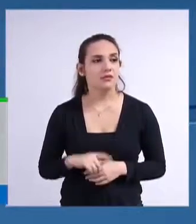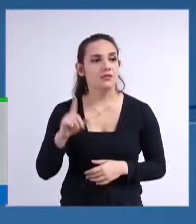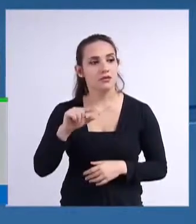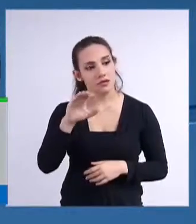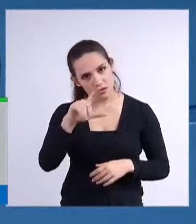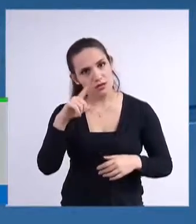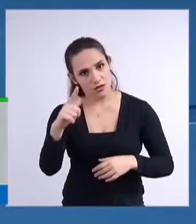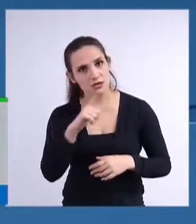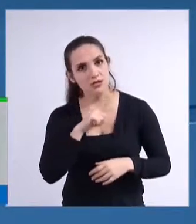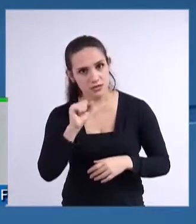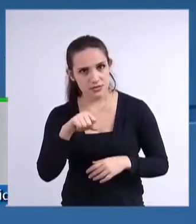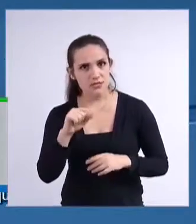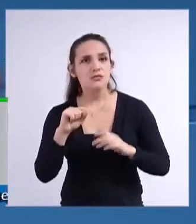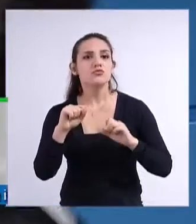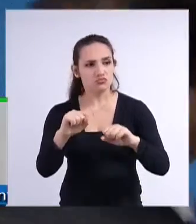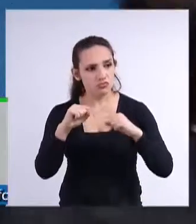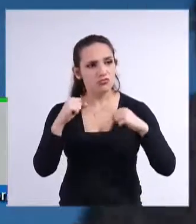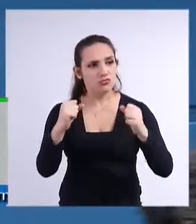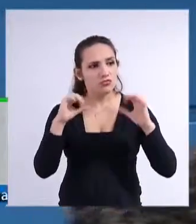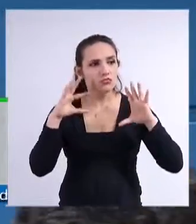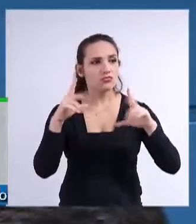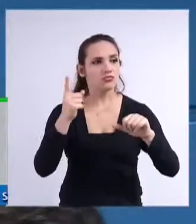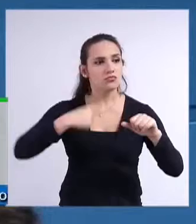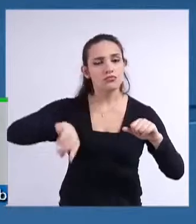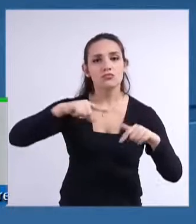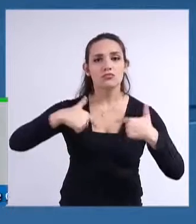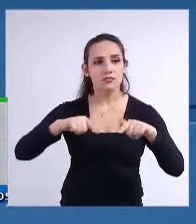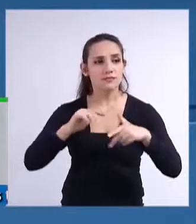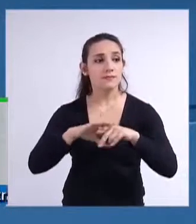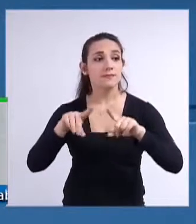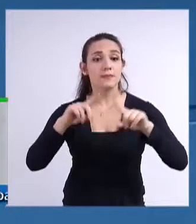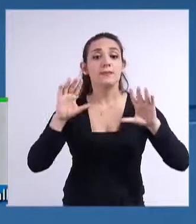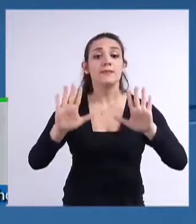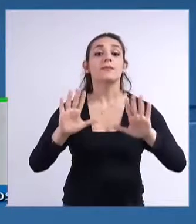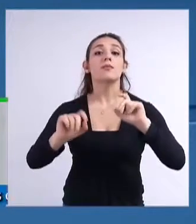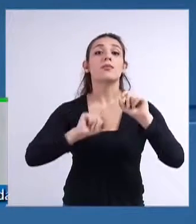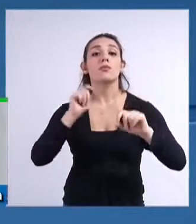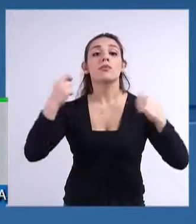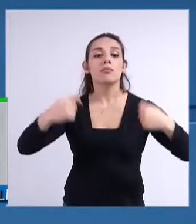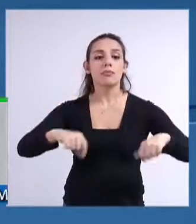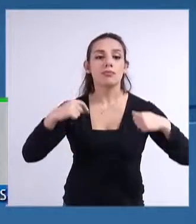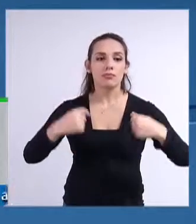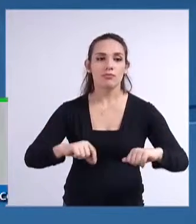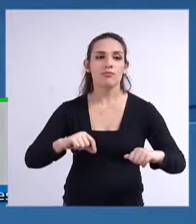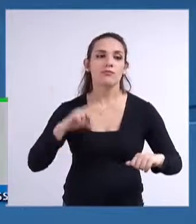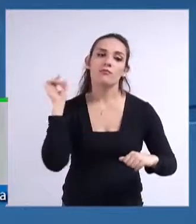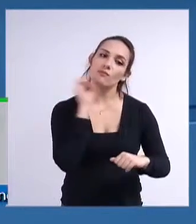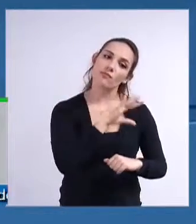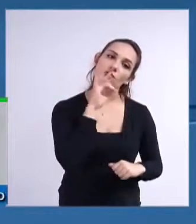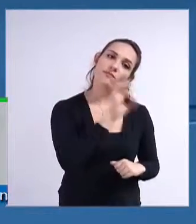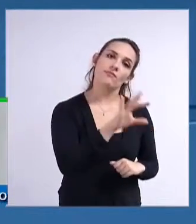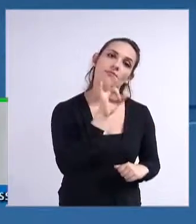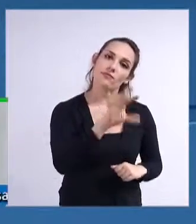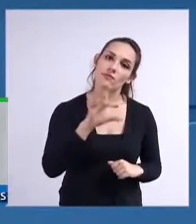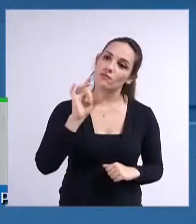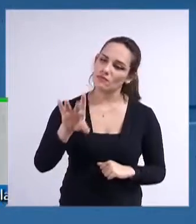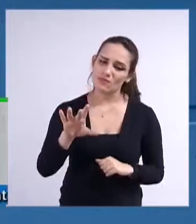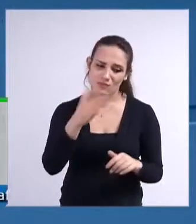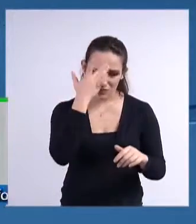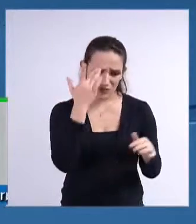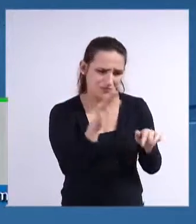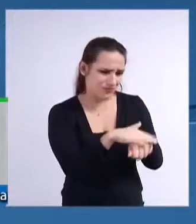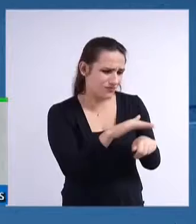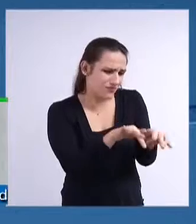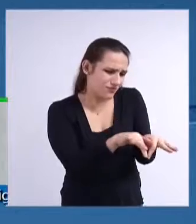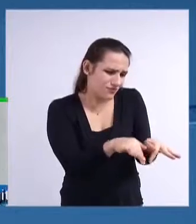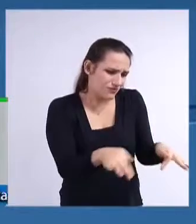de novo, a conscientização, uma frente, um trabalho, mas o que nós precisamos é que cada um, do mais humilde ser